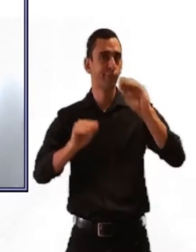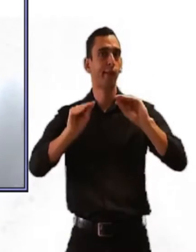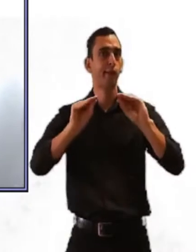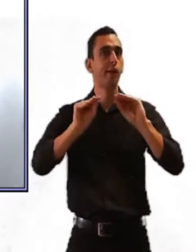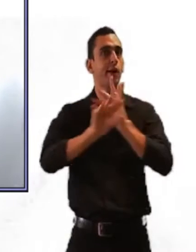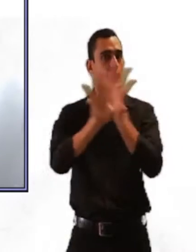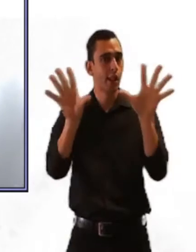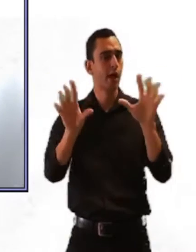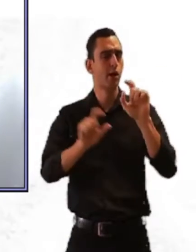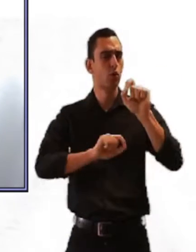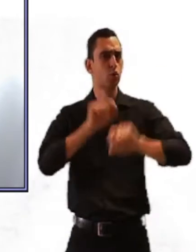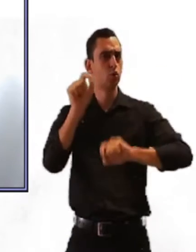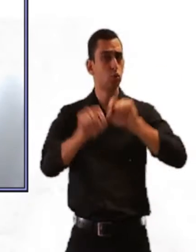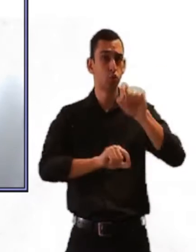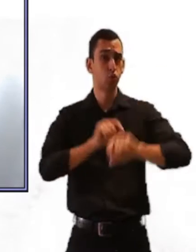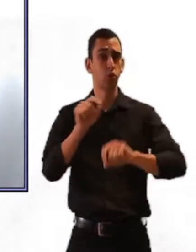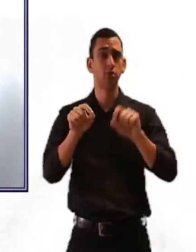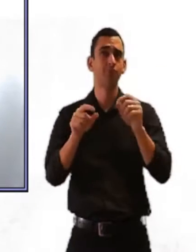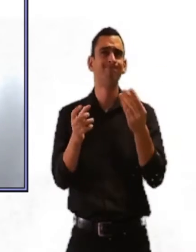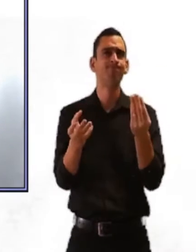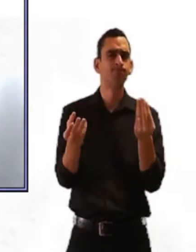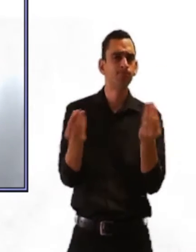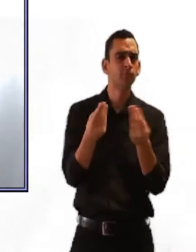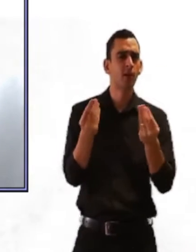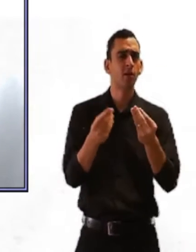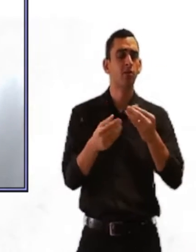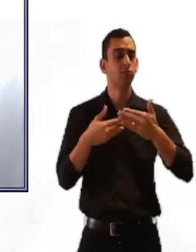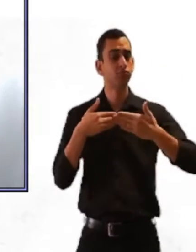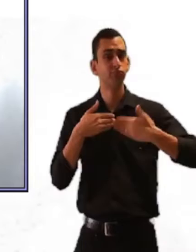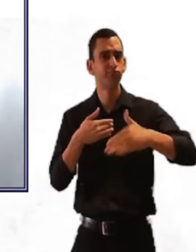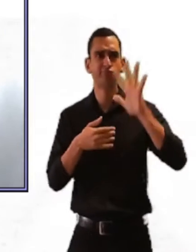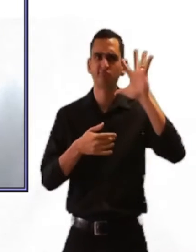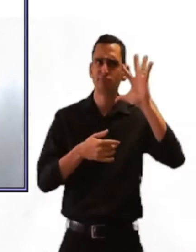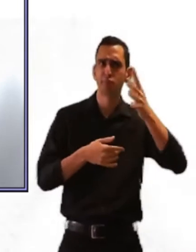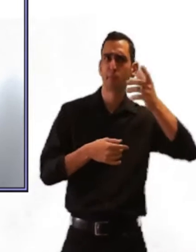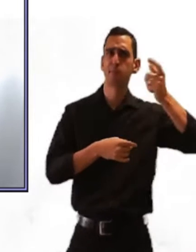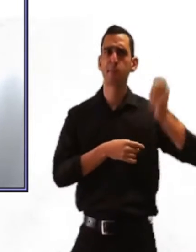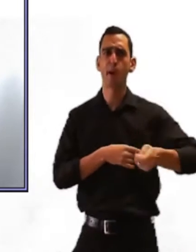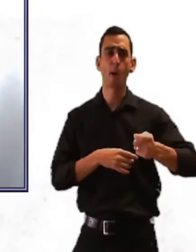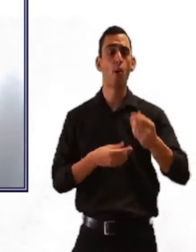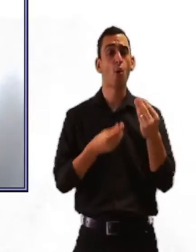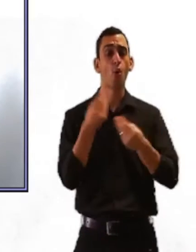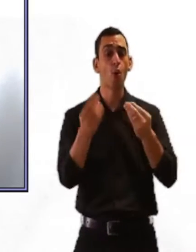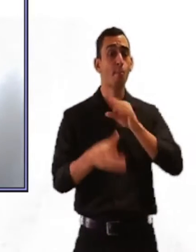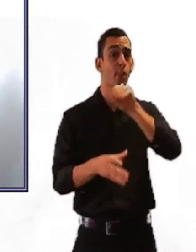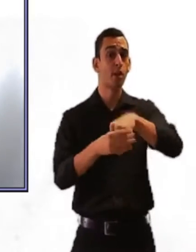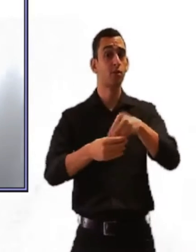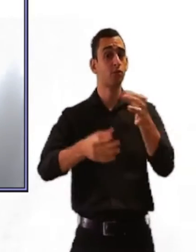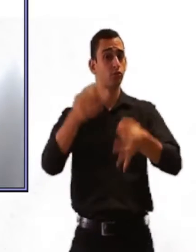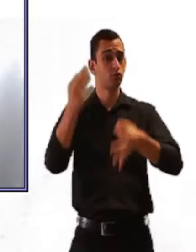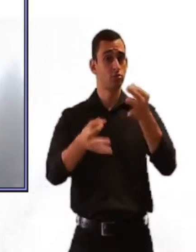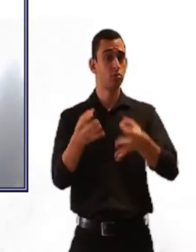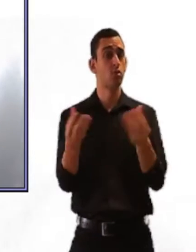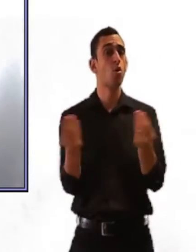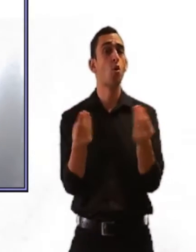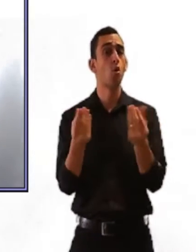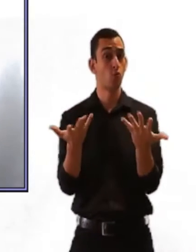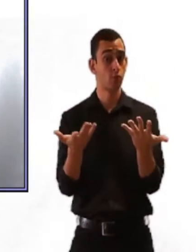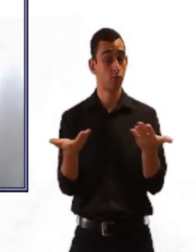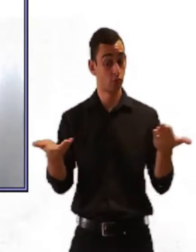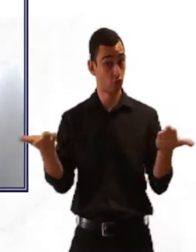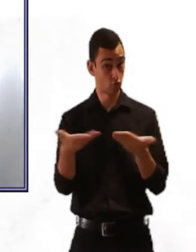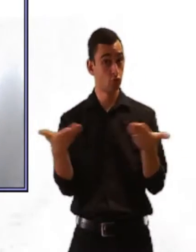forma, né, singela, a como é a tomada de decisão judicial. Então, a proposta aqui é essa, é